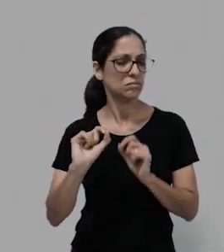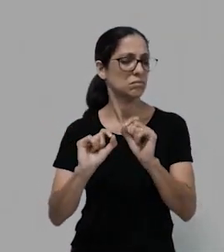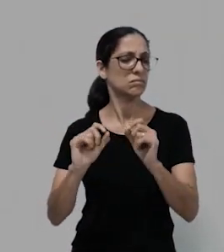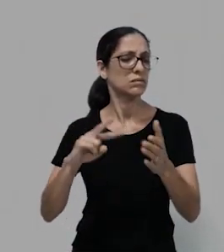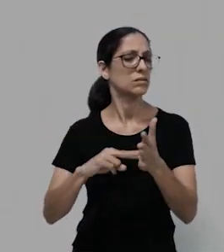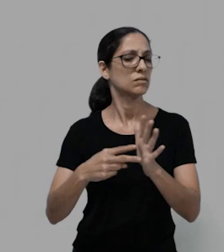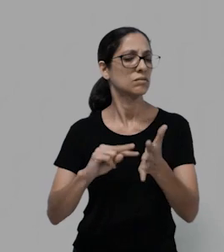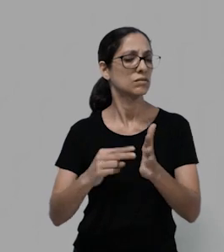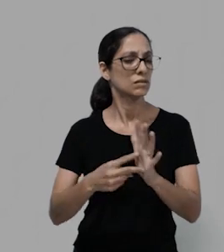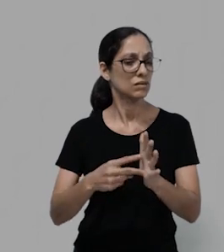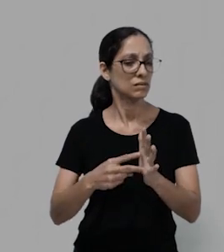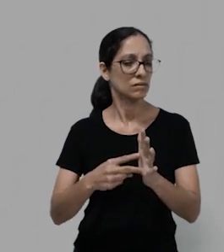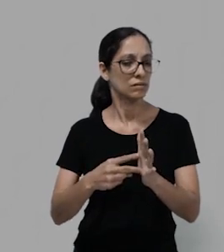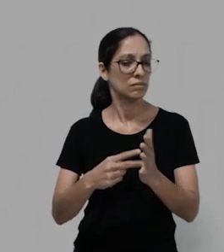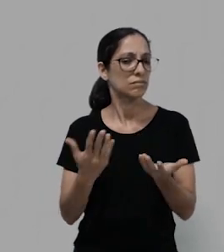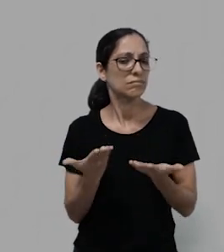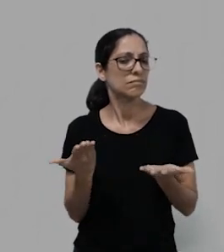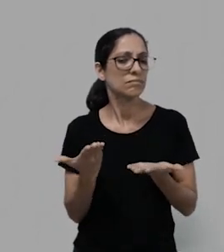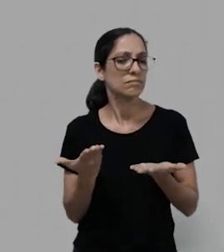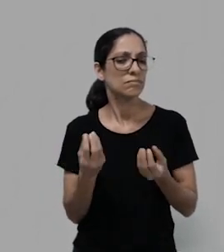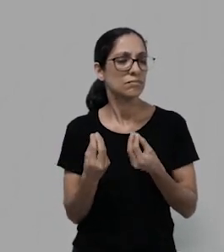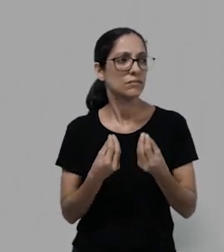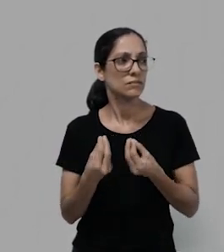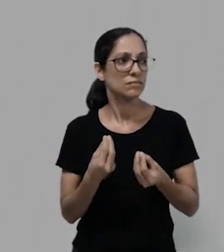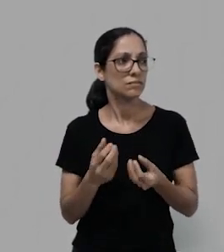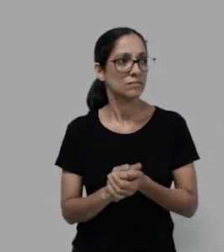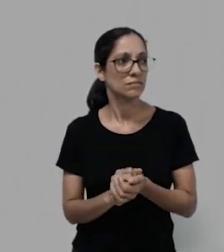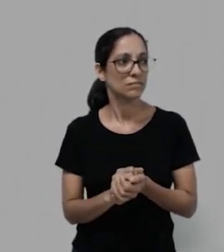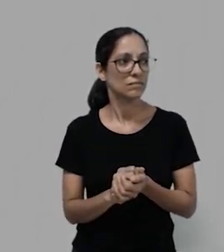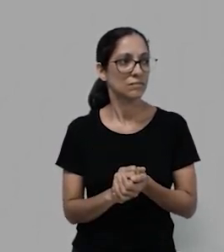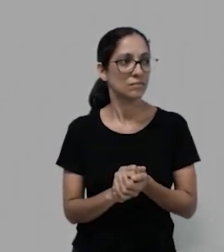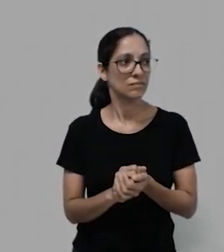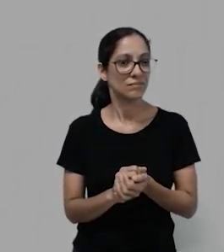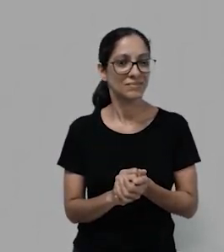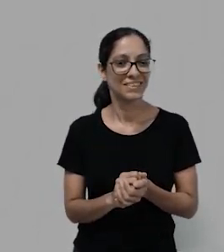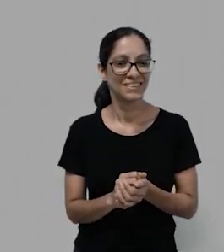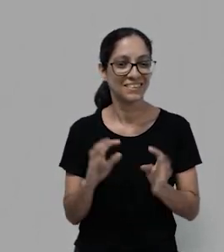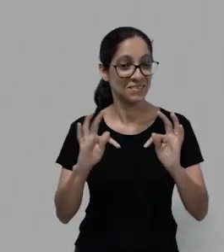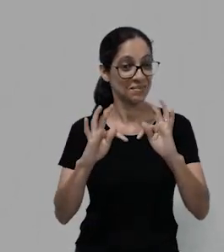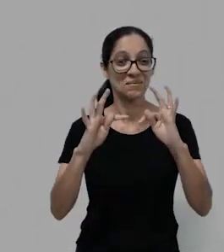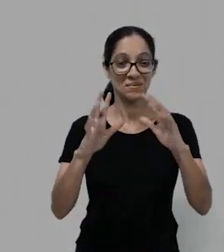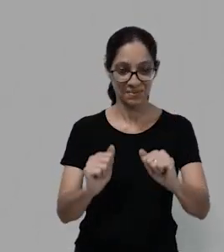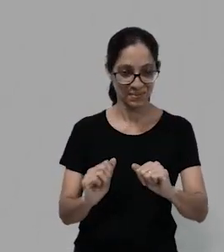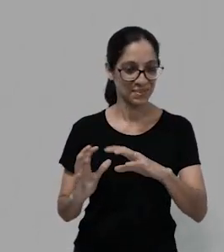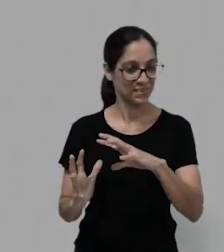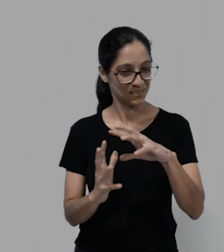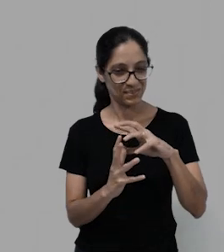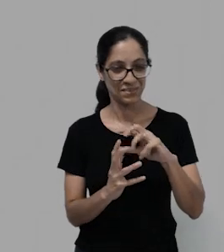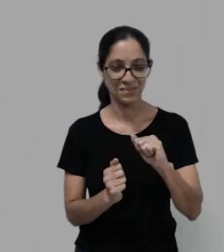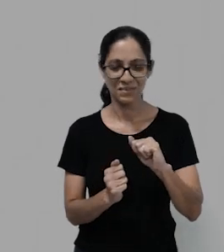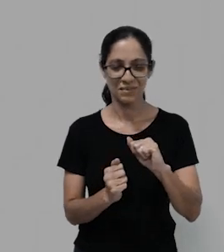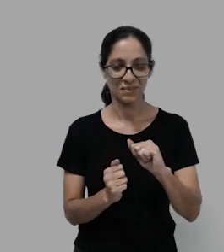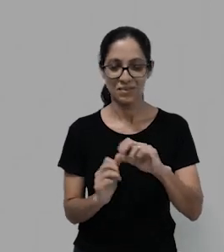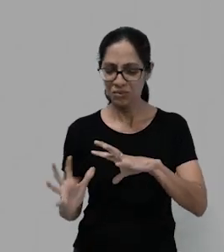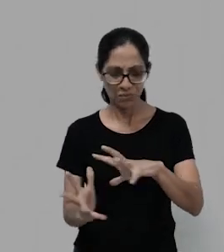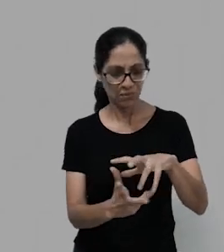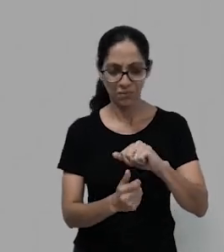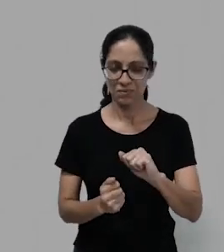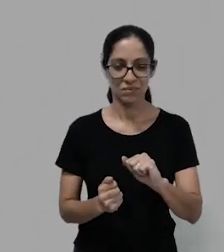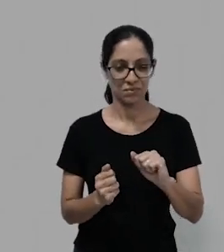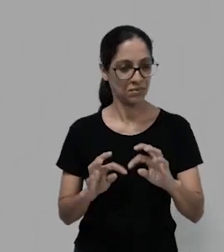everybody? O que significa somebody? Everybody, todo mundo, dá uma ideia